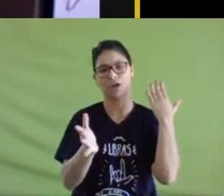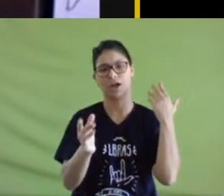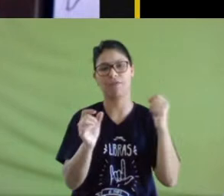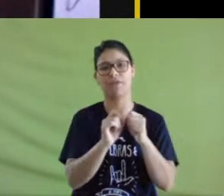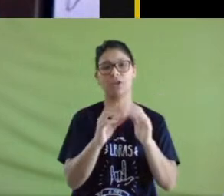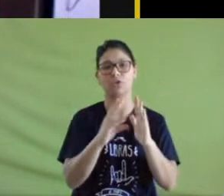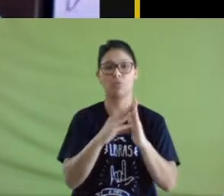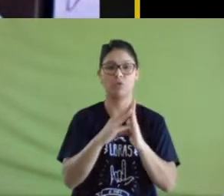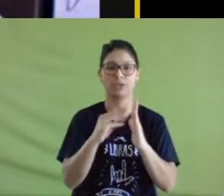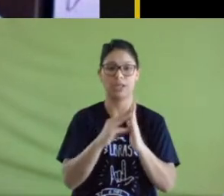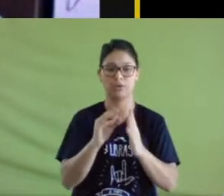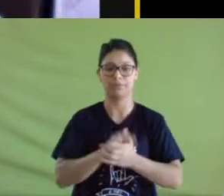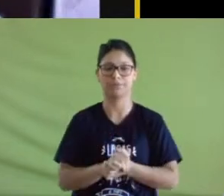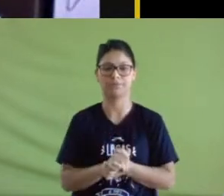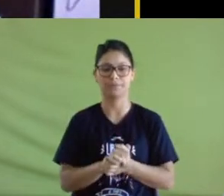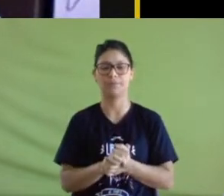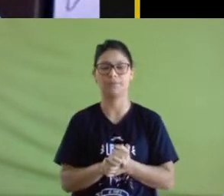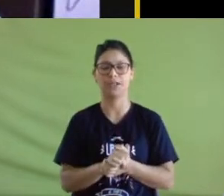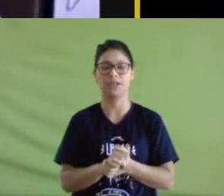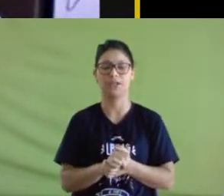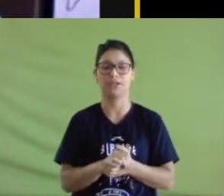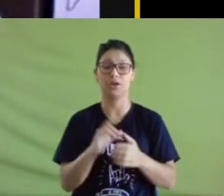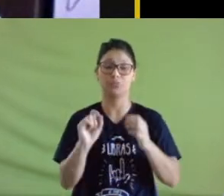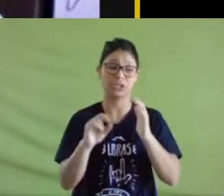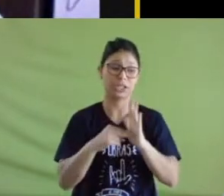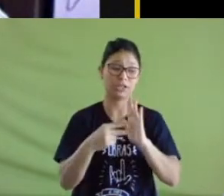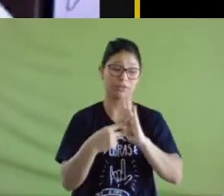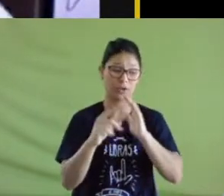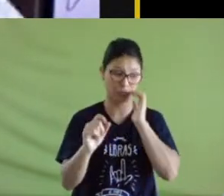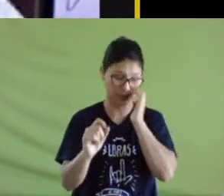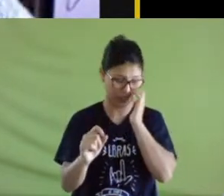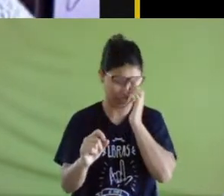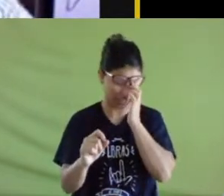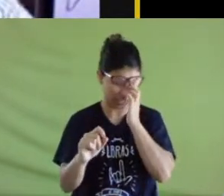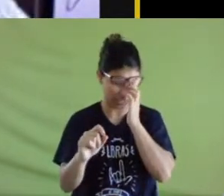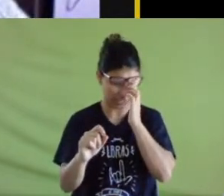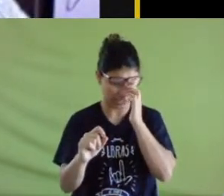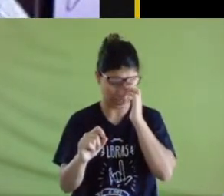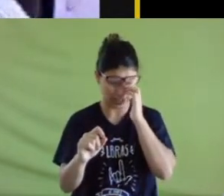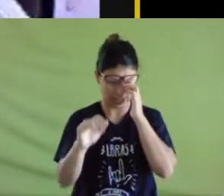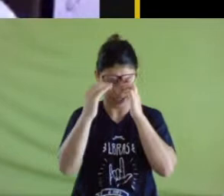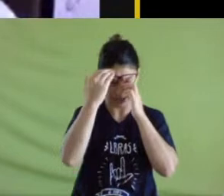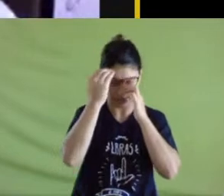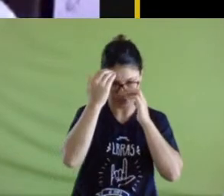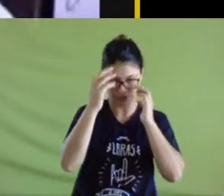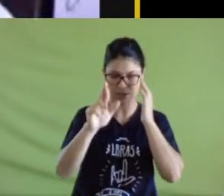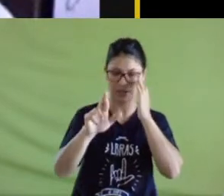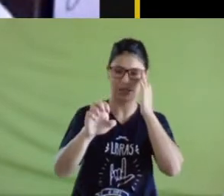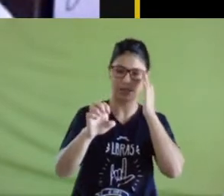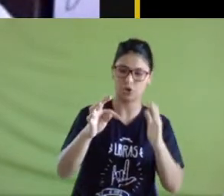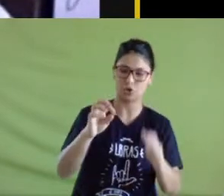modelo. Então, nesse sentido, quer dizer, a noção retórica de lugar comum é muito